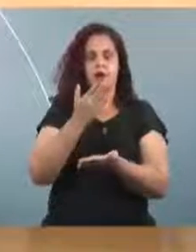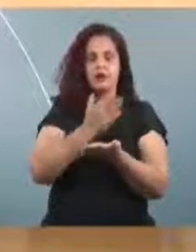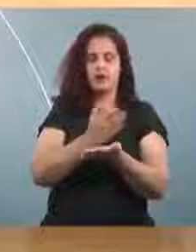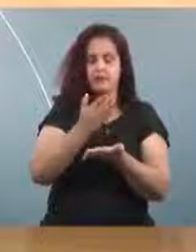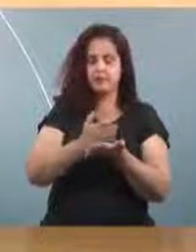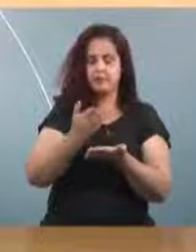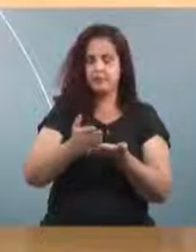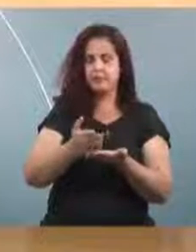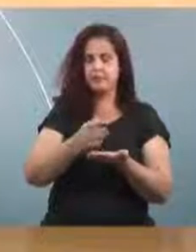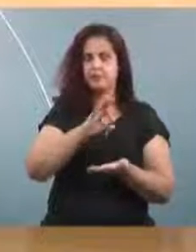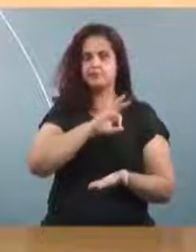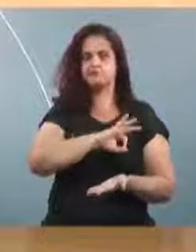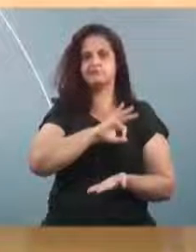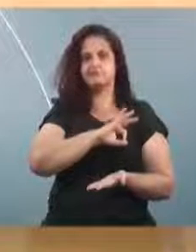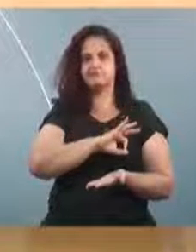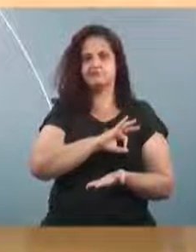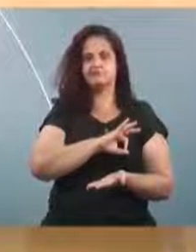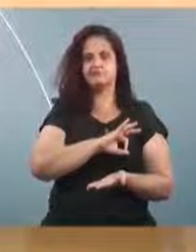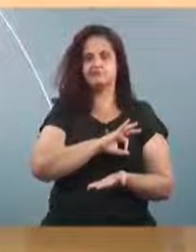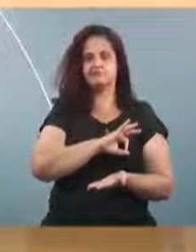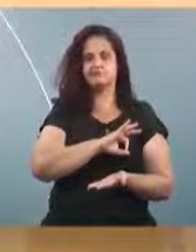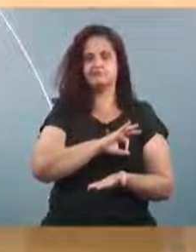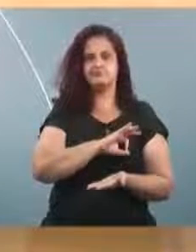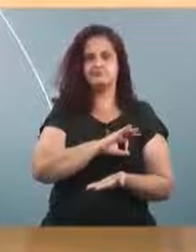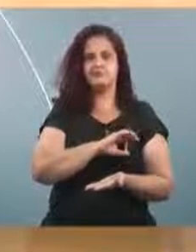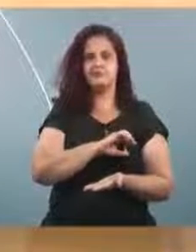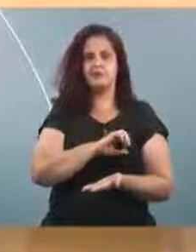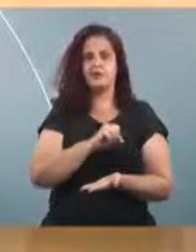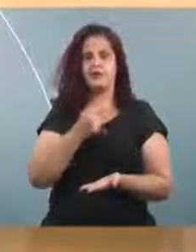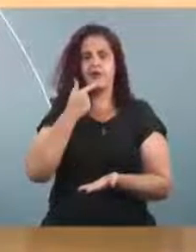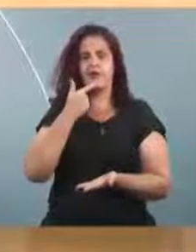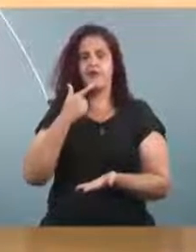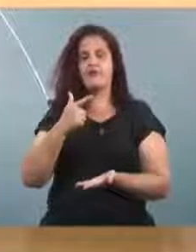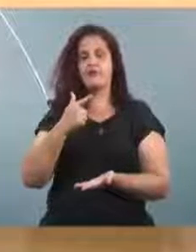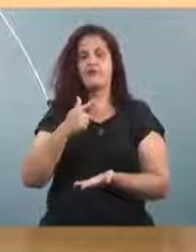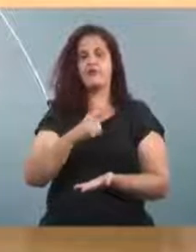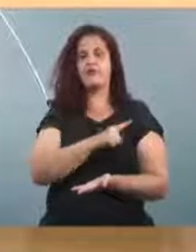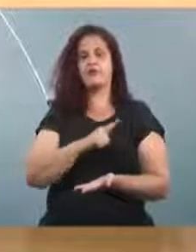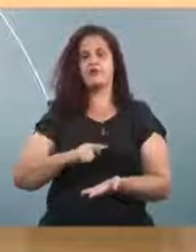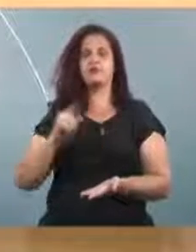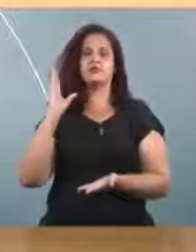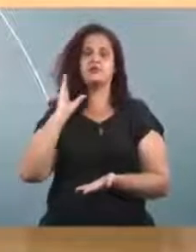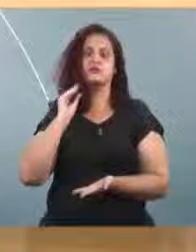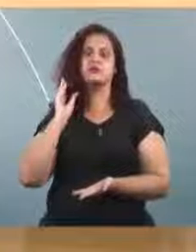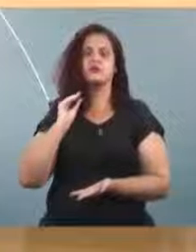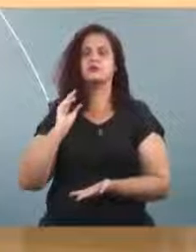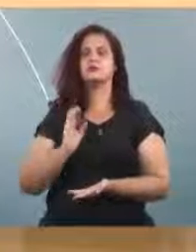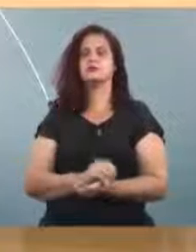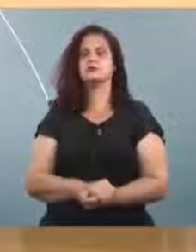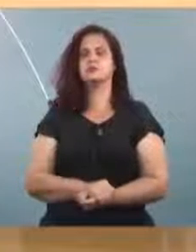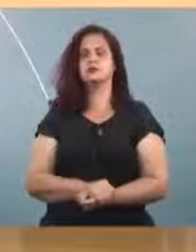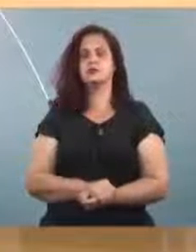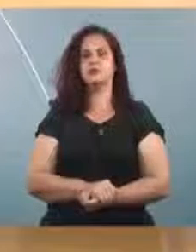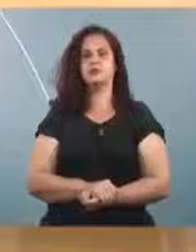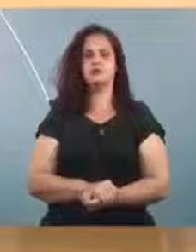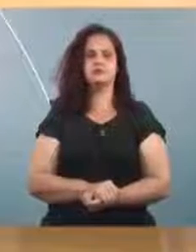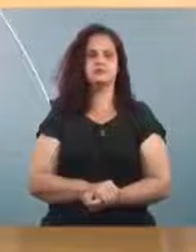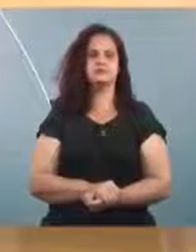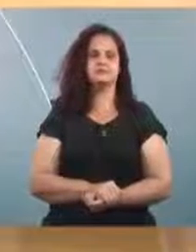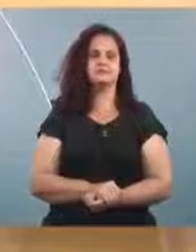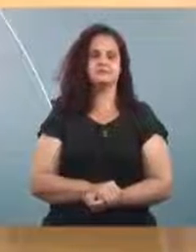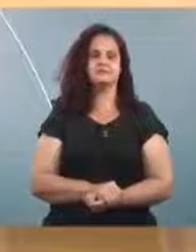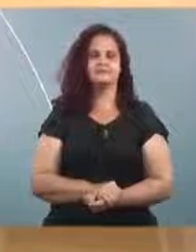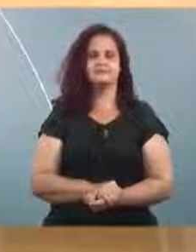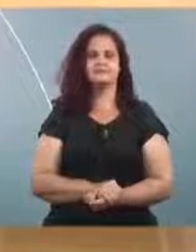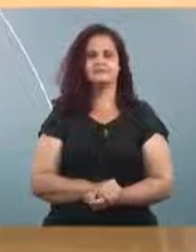parcelada porque assim dizia a Governadora Fátima do PT quero o máximo que se poderia fazer mas